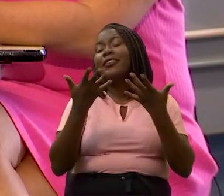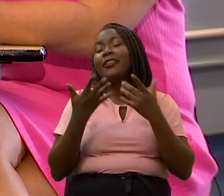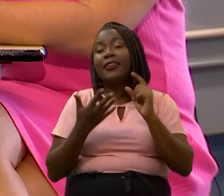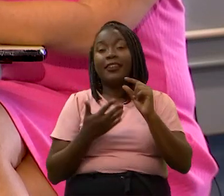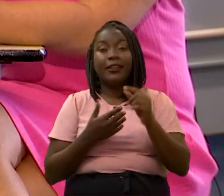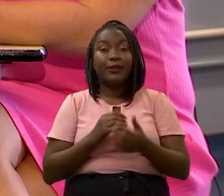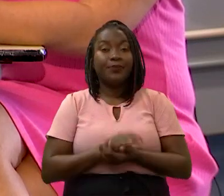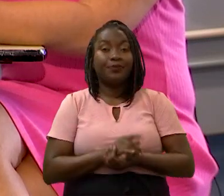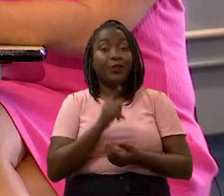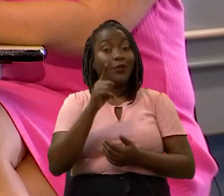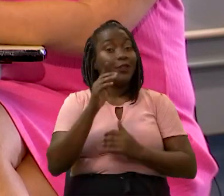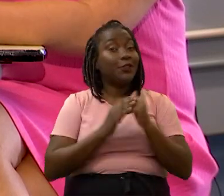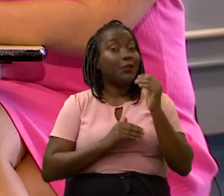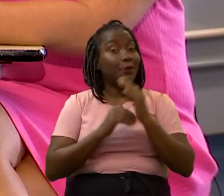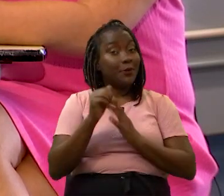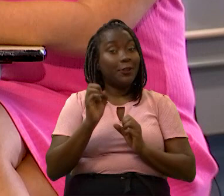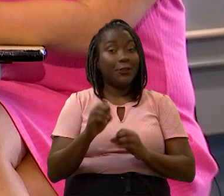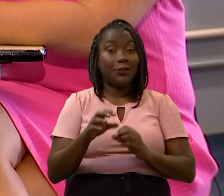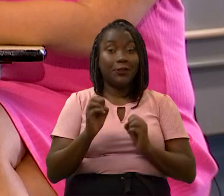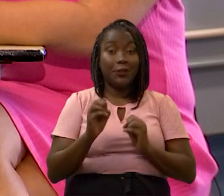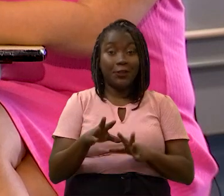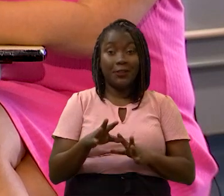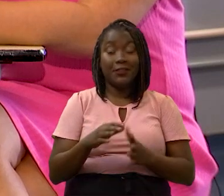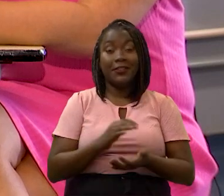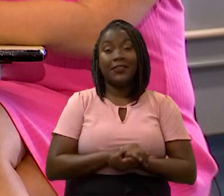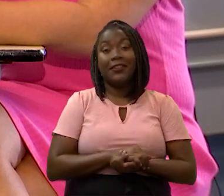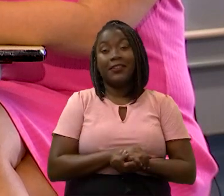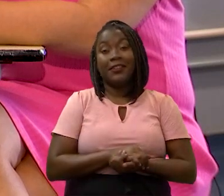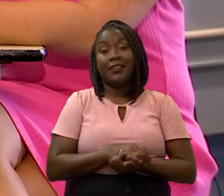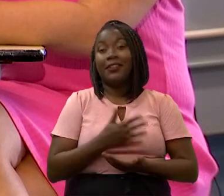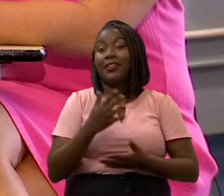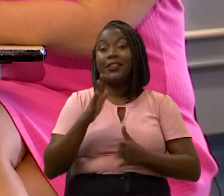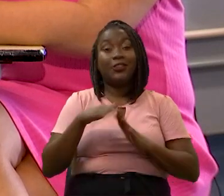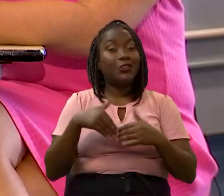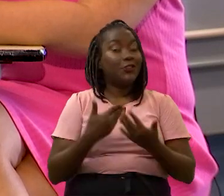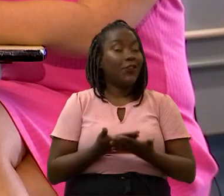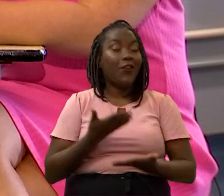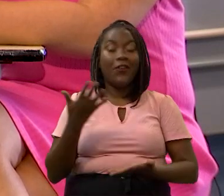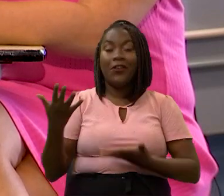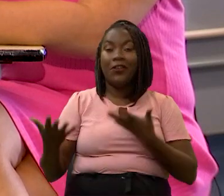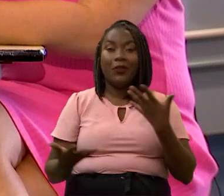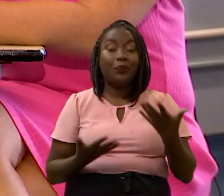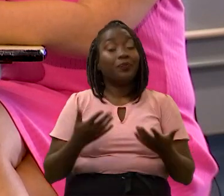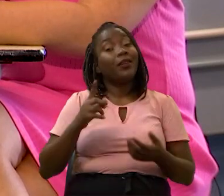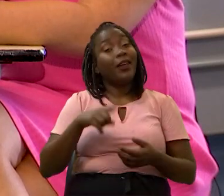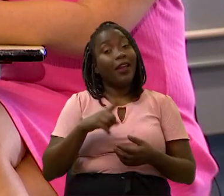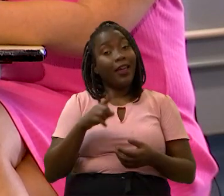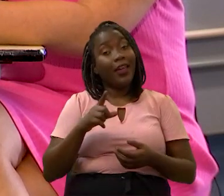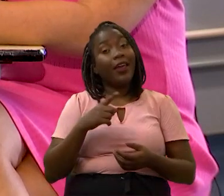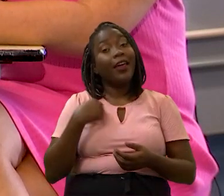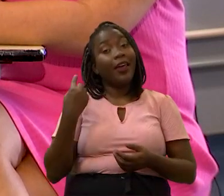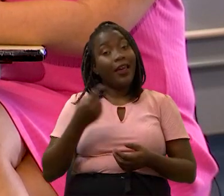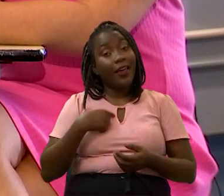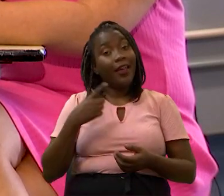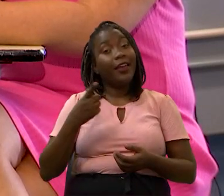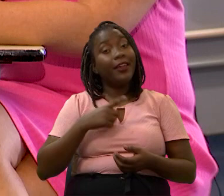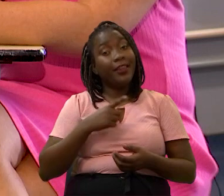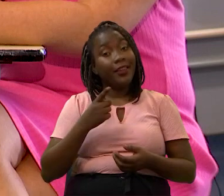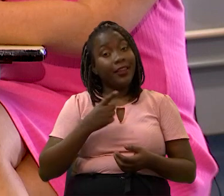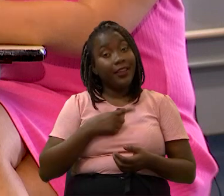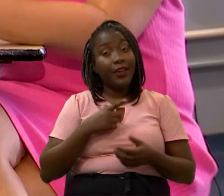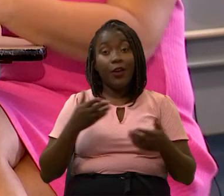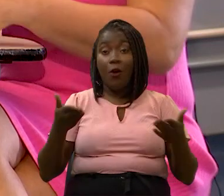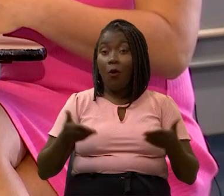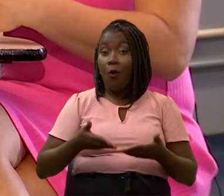você falasse sobre isso. Você que é especialista em educação, em escola, enfim. A gente